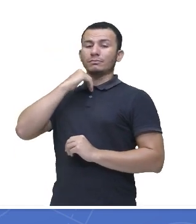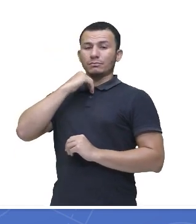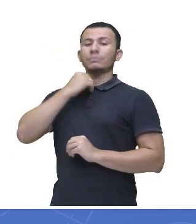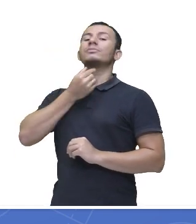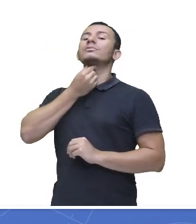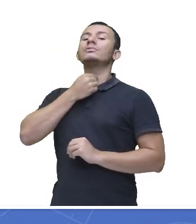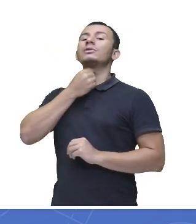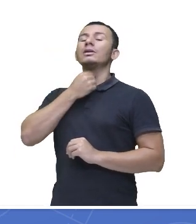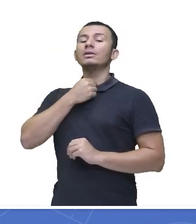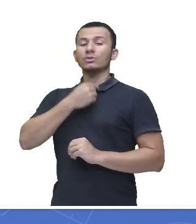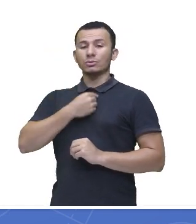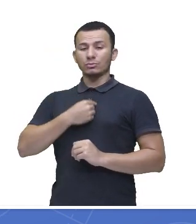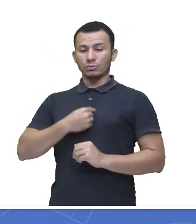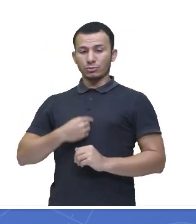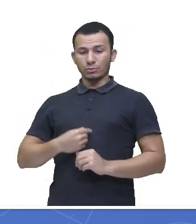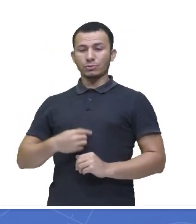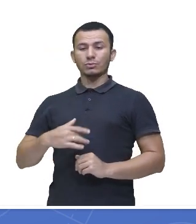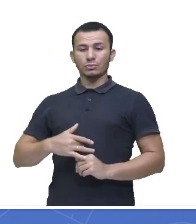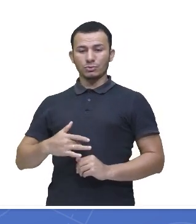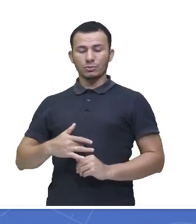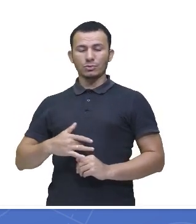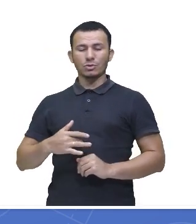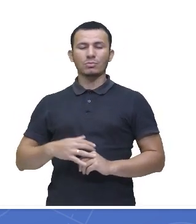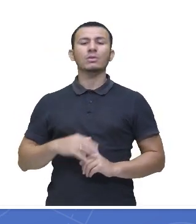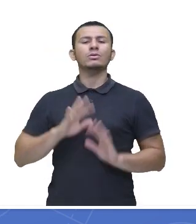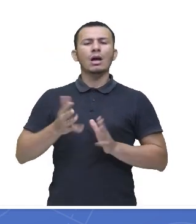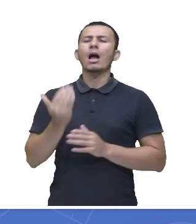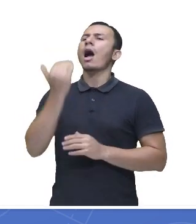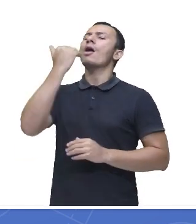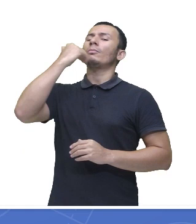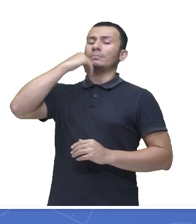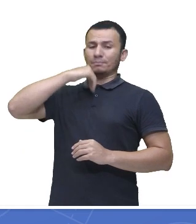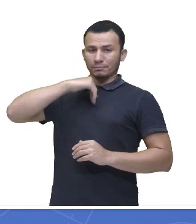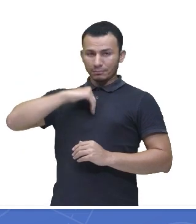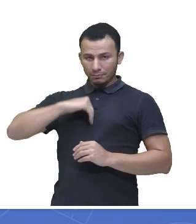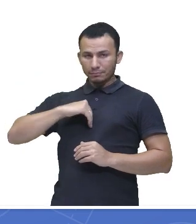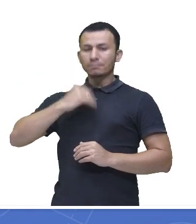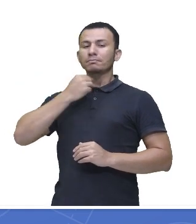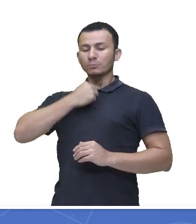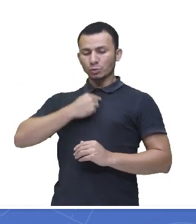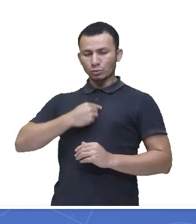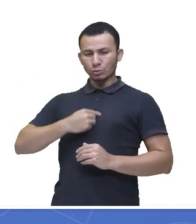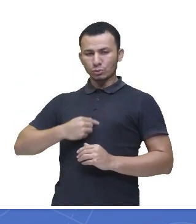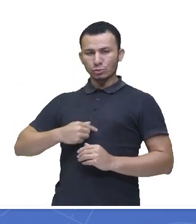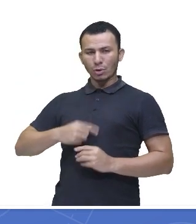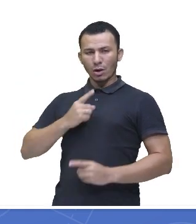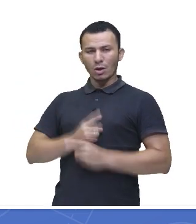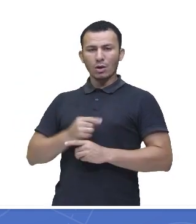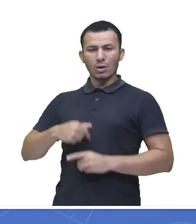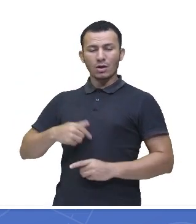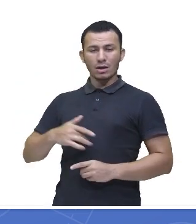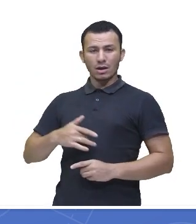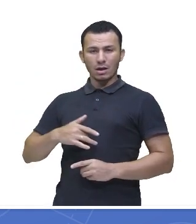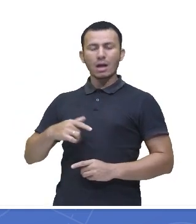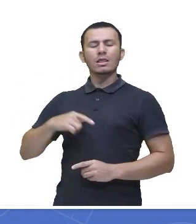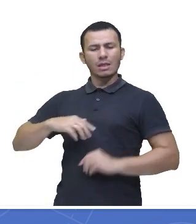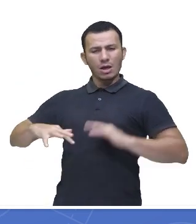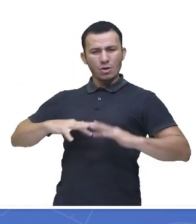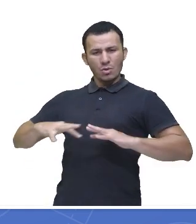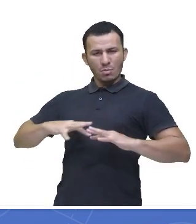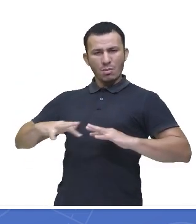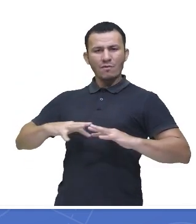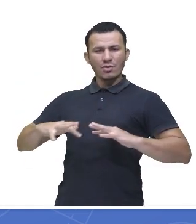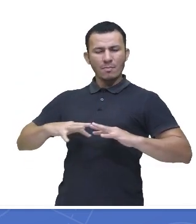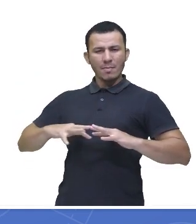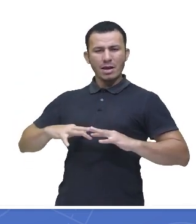estômago, ok? O bolo alimentar, após a deglutição, segue pelo esôfago até atingir o estômago. Ele se move, o bolo alimentar, se move